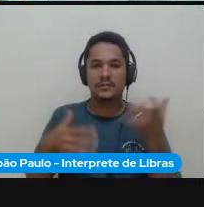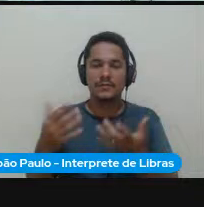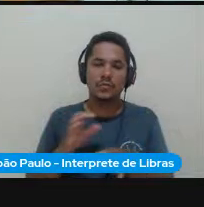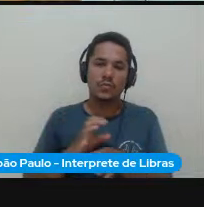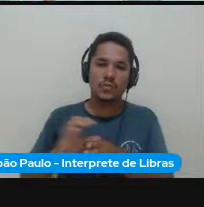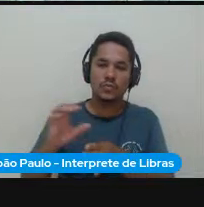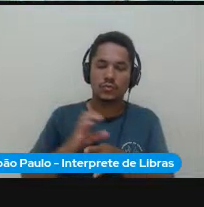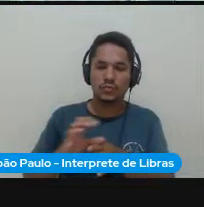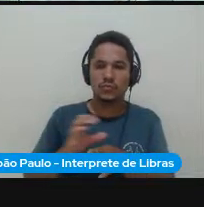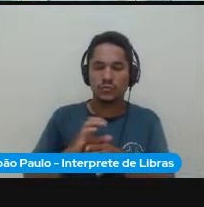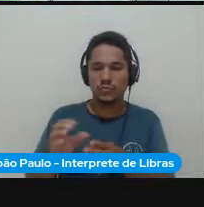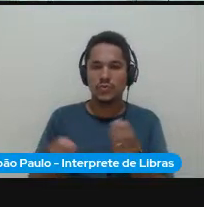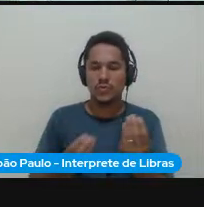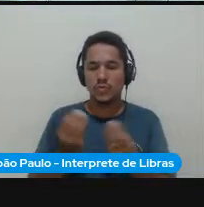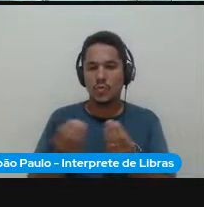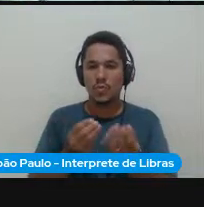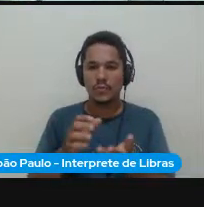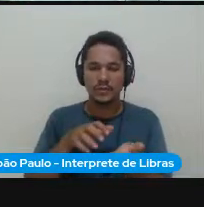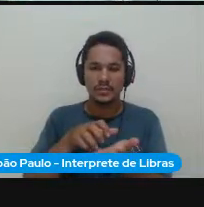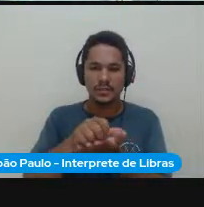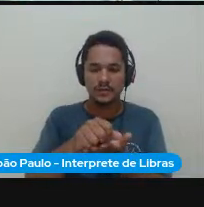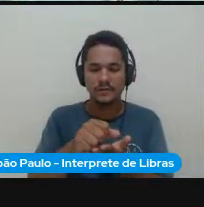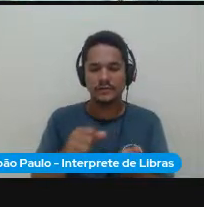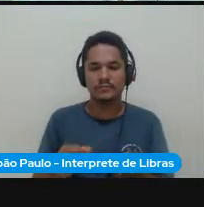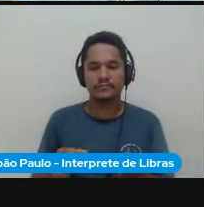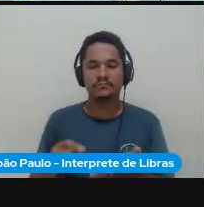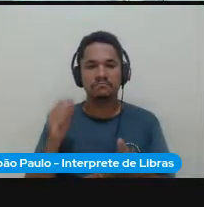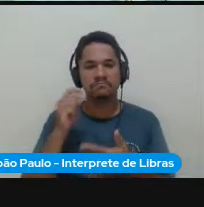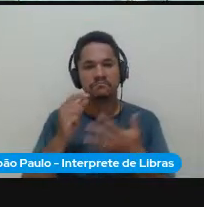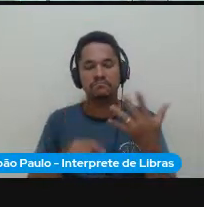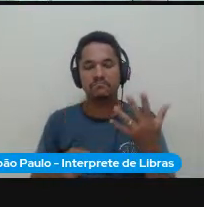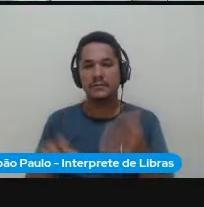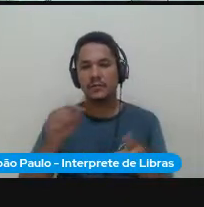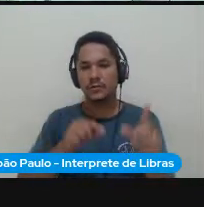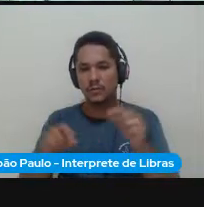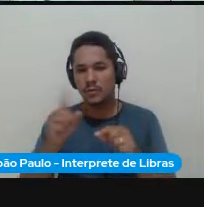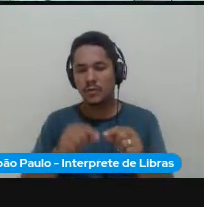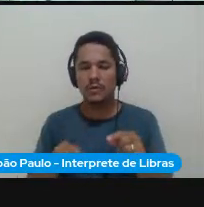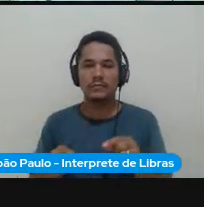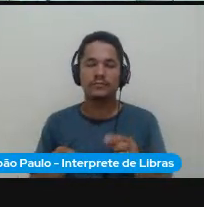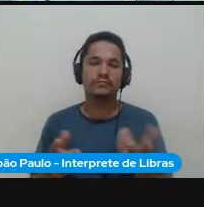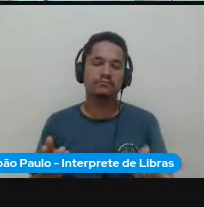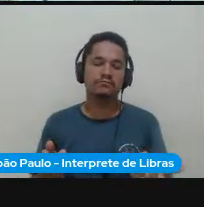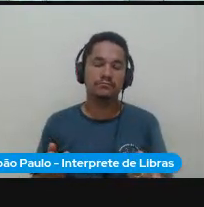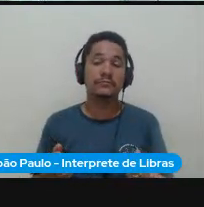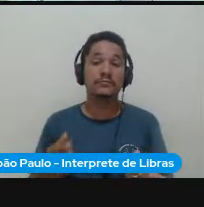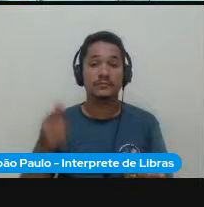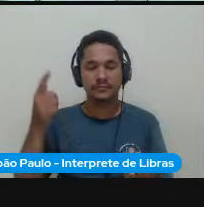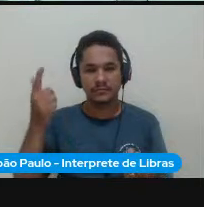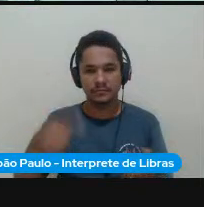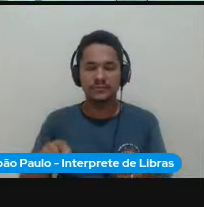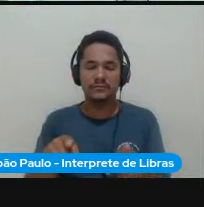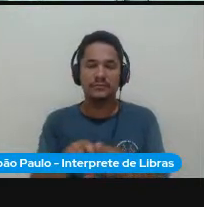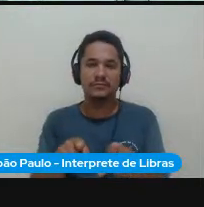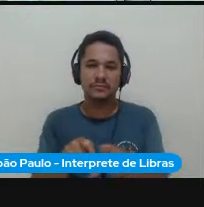ofertados, como se inscreverem, né, o critério de escolha, de seleção, e também estaremos